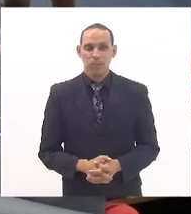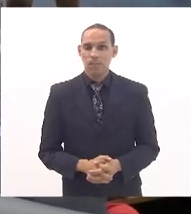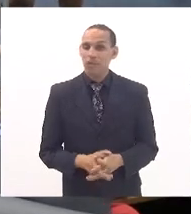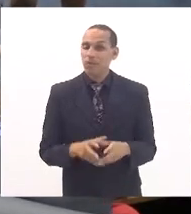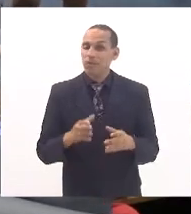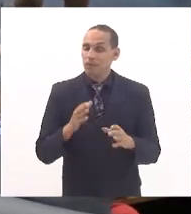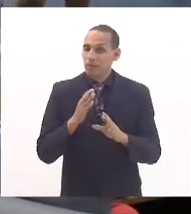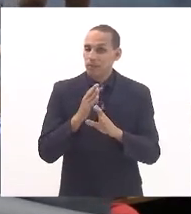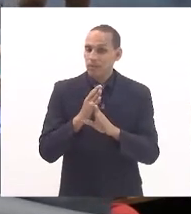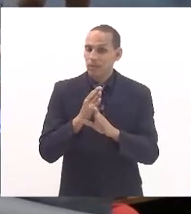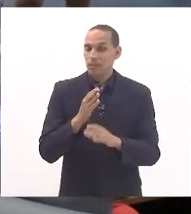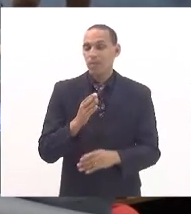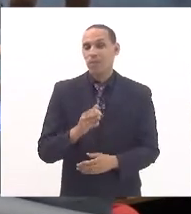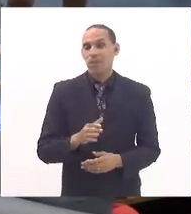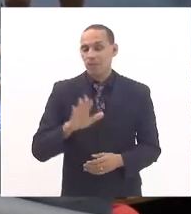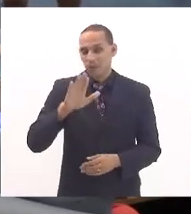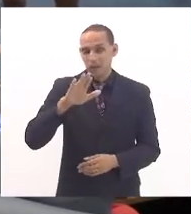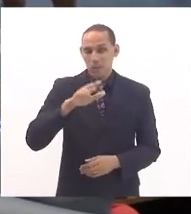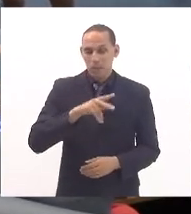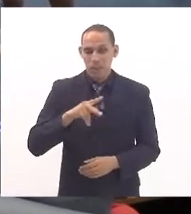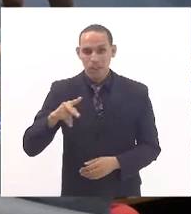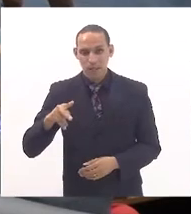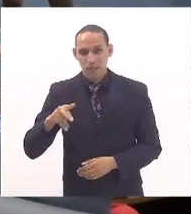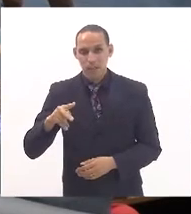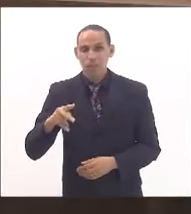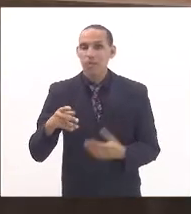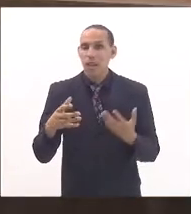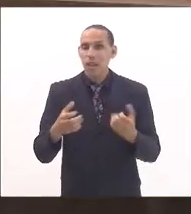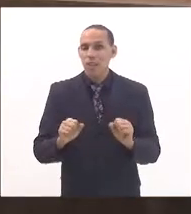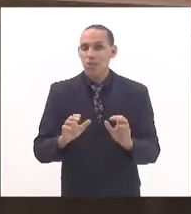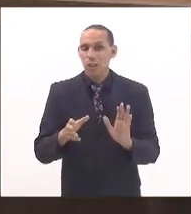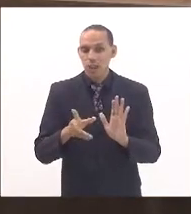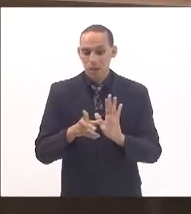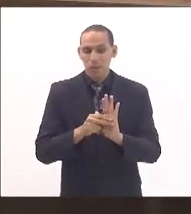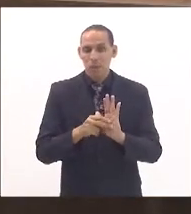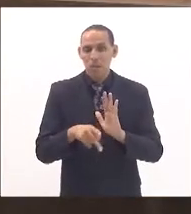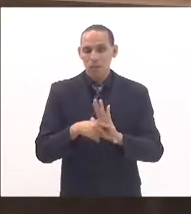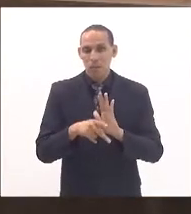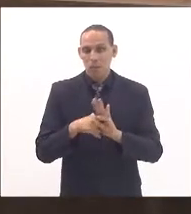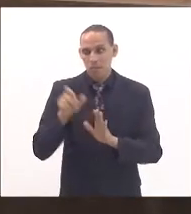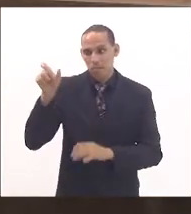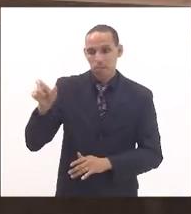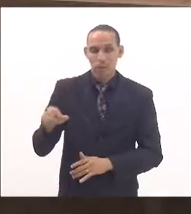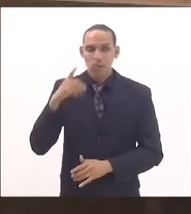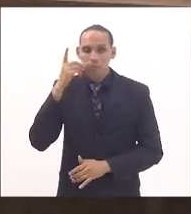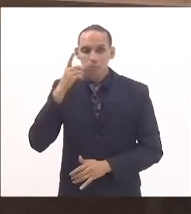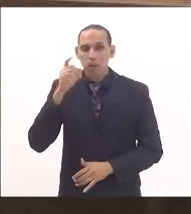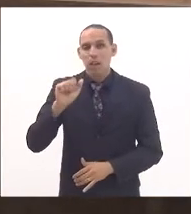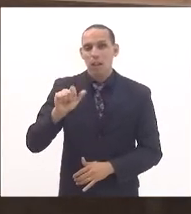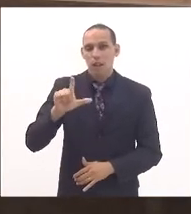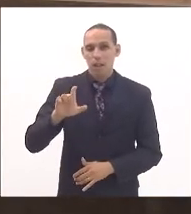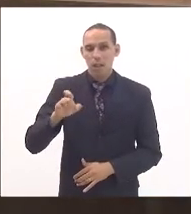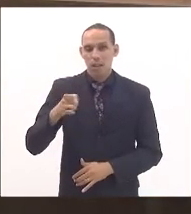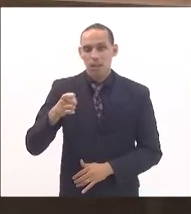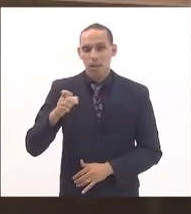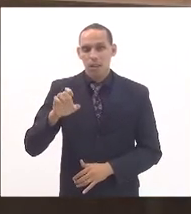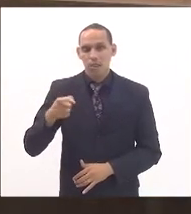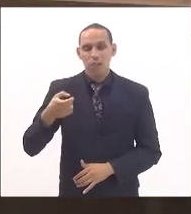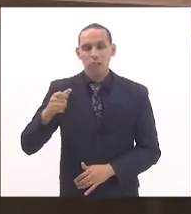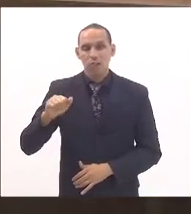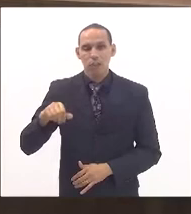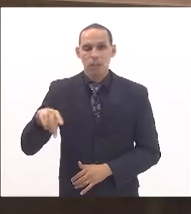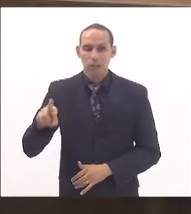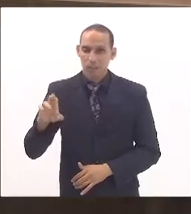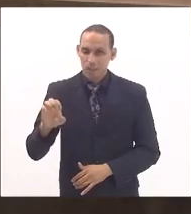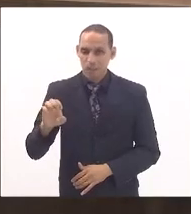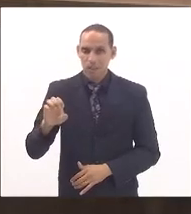Apesar de que, viu, senhor presidente, foi acatada uma emenda do deputado Alexandre Freitas, que chama a emenda do